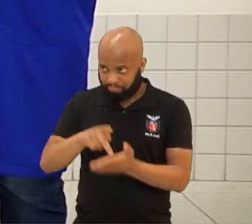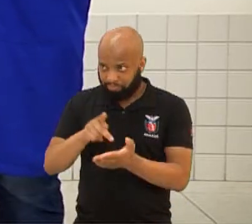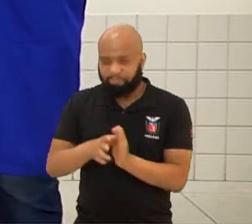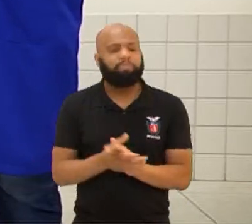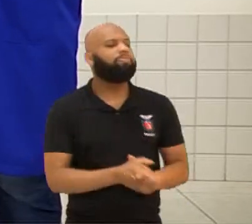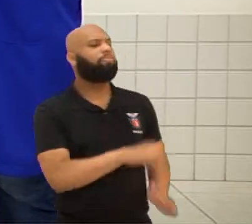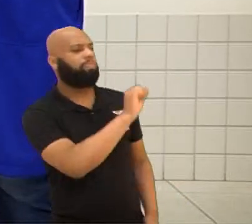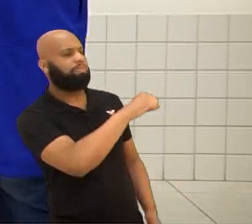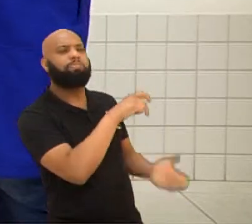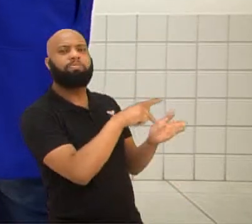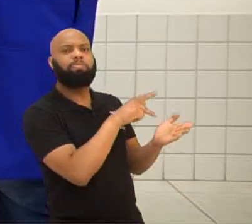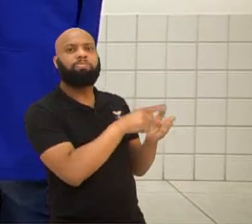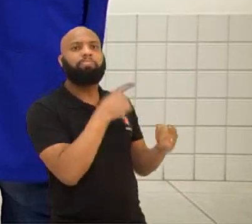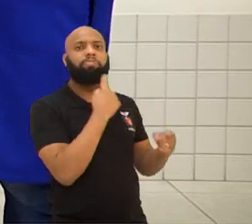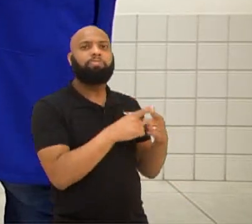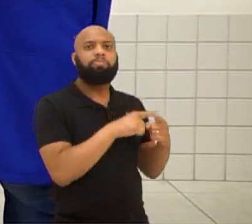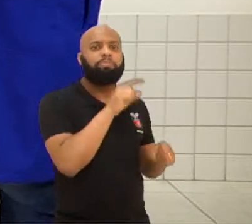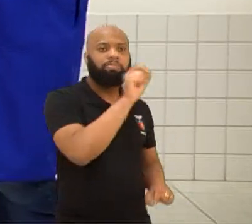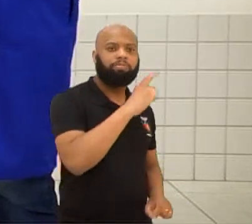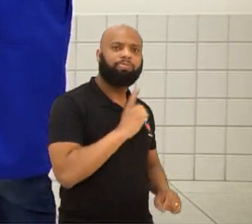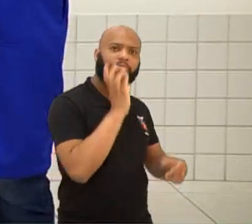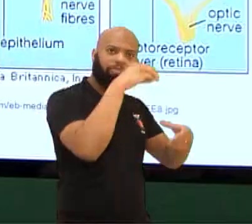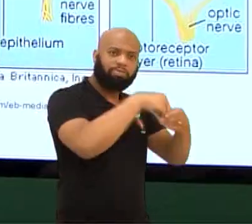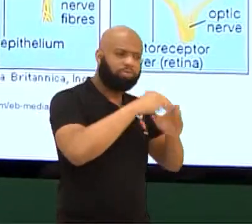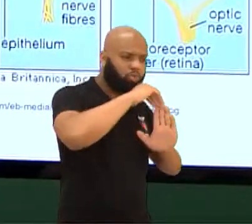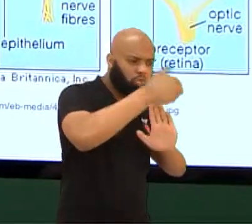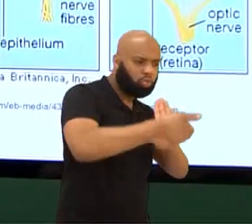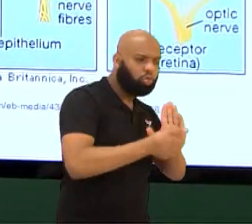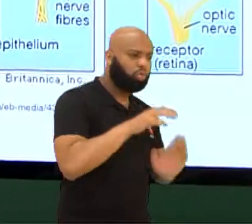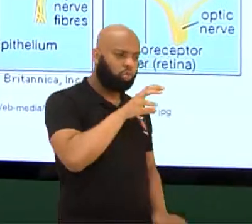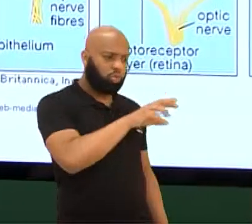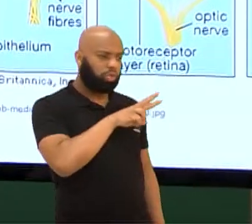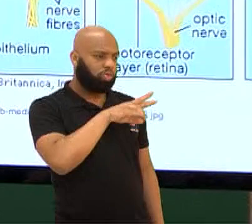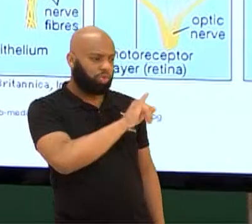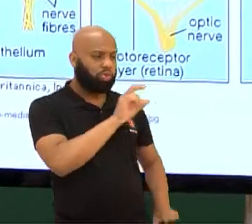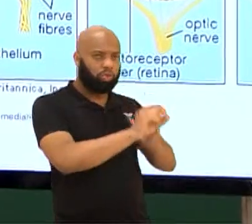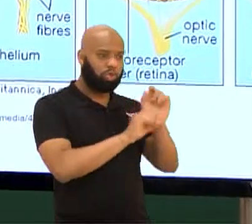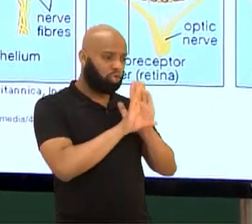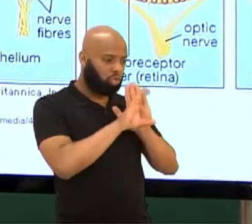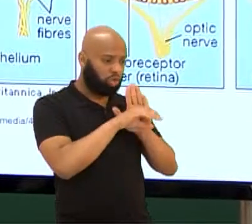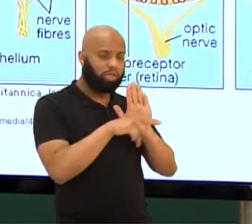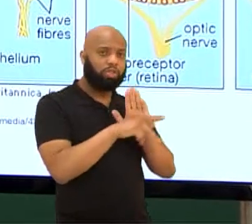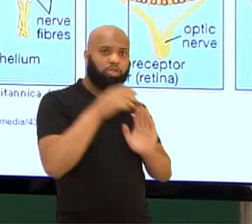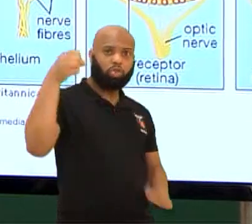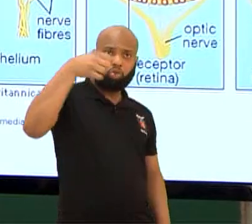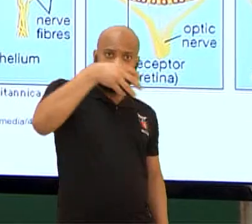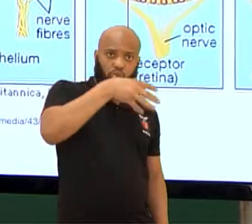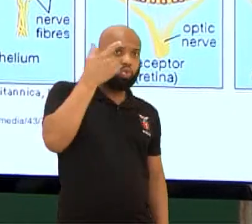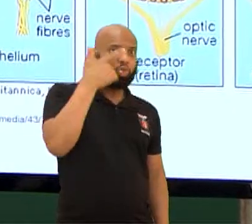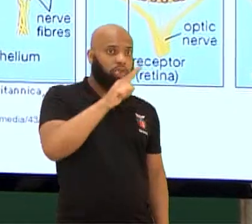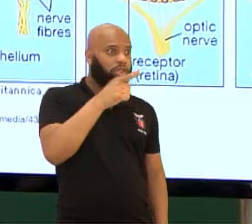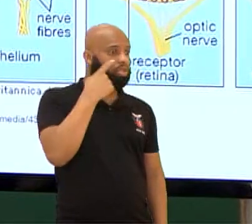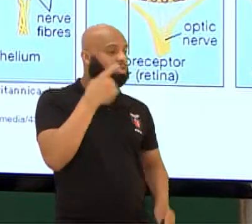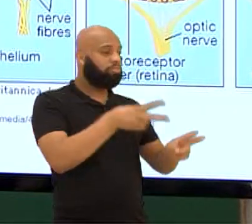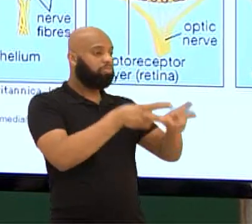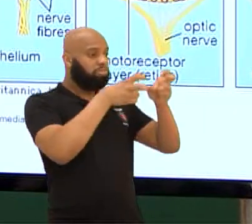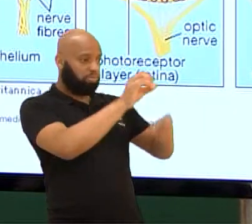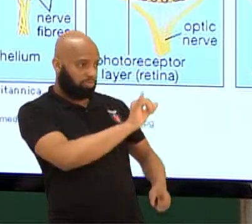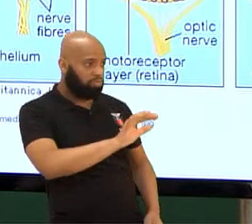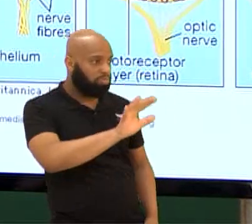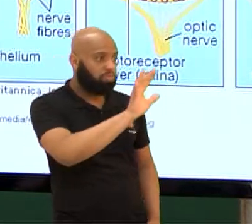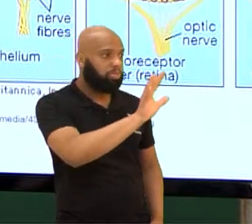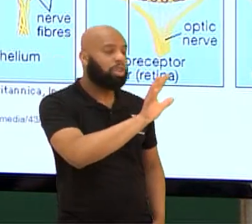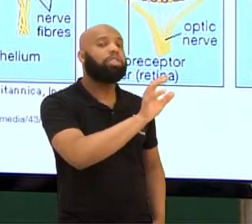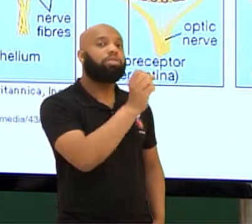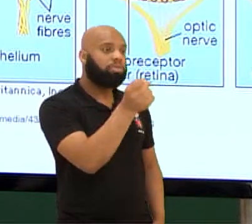Com certeza. Então você acaba trabalhando dentro de toda essa sistemática, onde o conceito da luminosidade, você consegue gerar imagem, isso chega até o